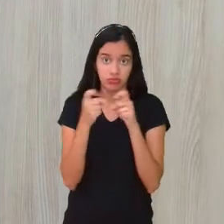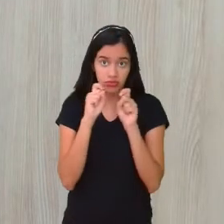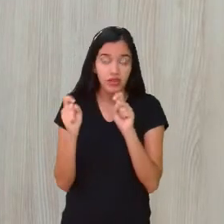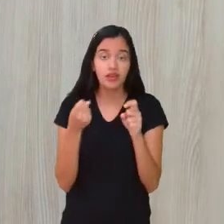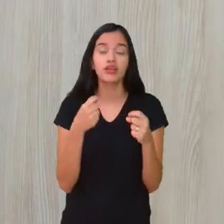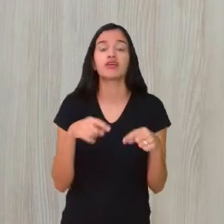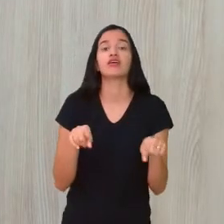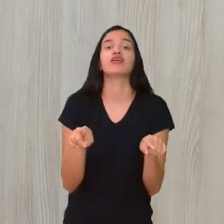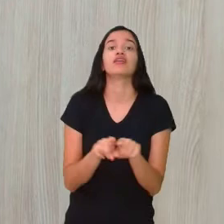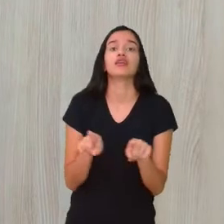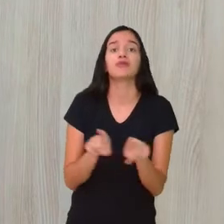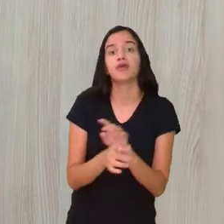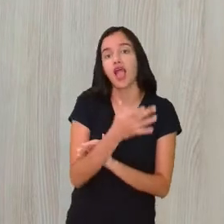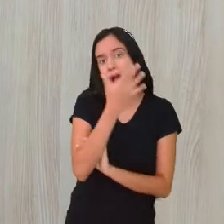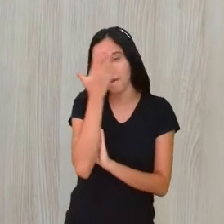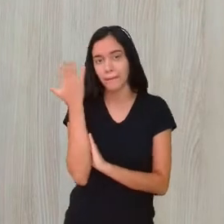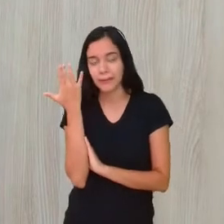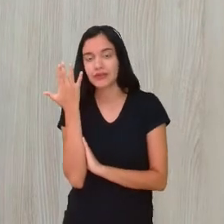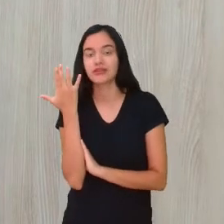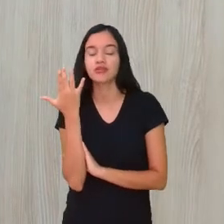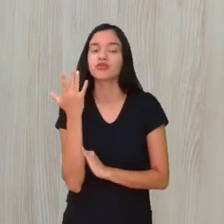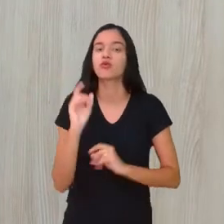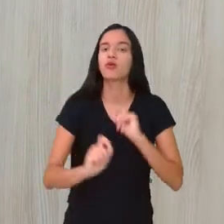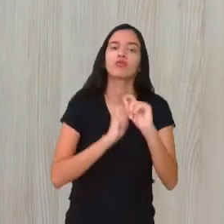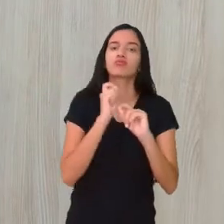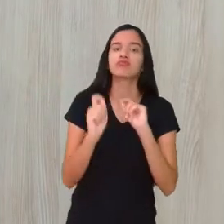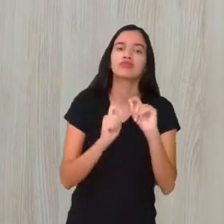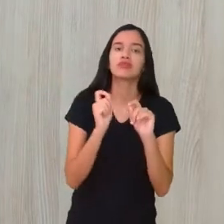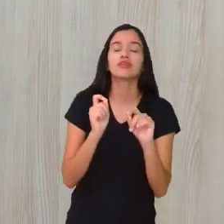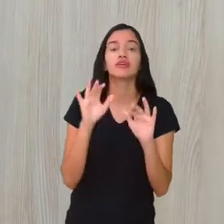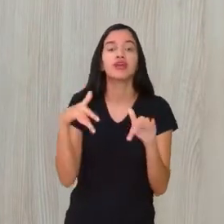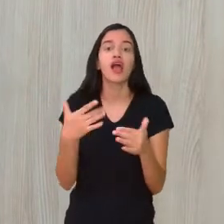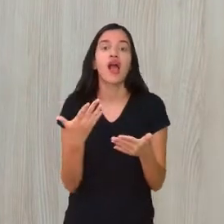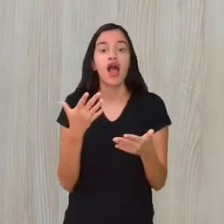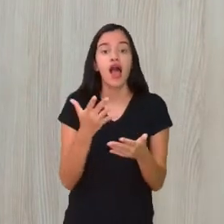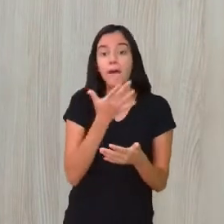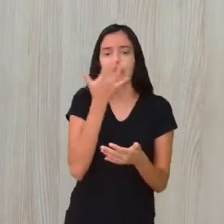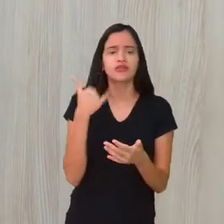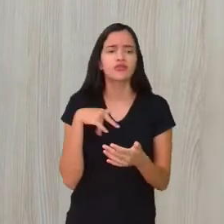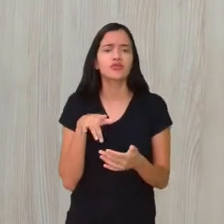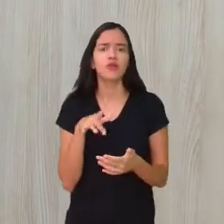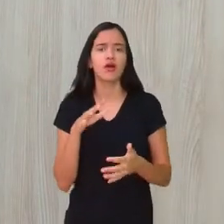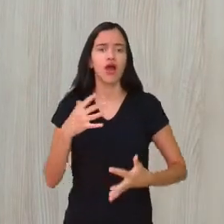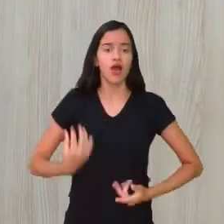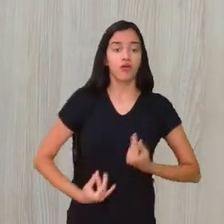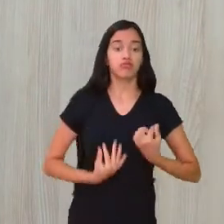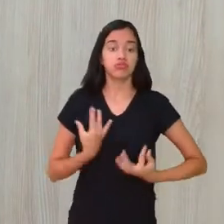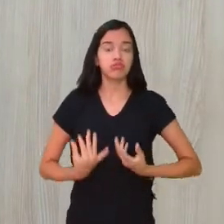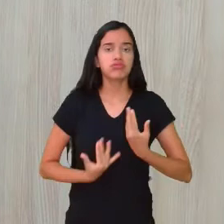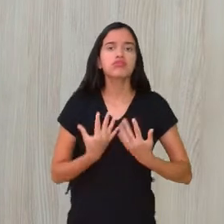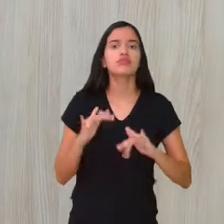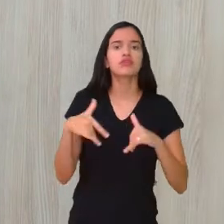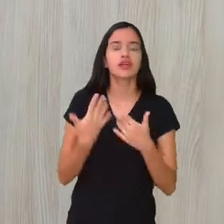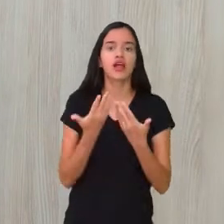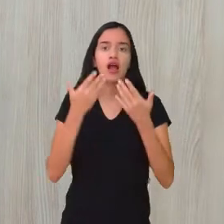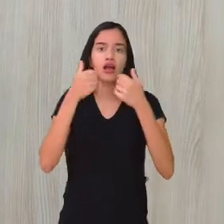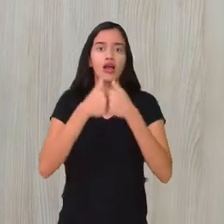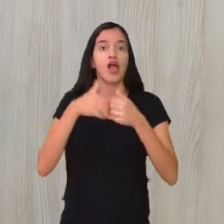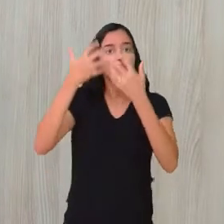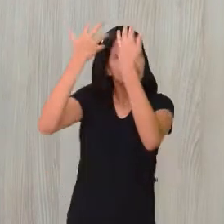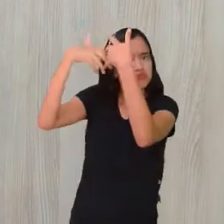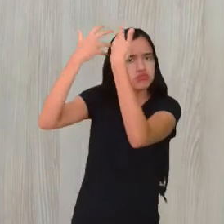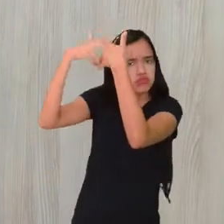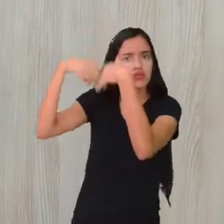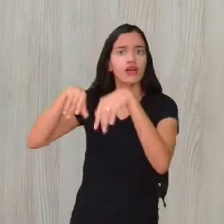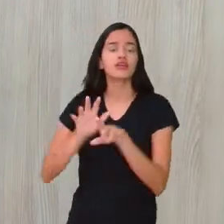que dali a pessoa engaje também e saia dali com algo, aquilo fervendo na sua cabeça, né? E é isso que a arte nos